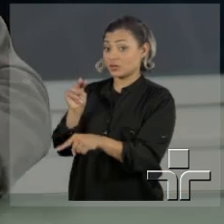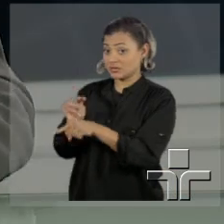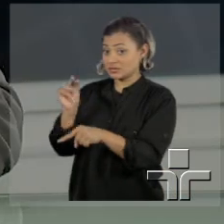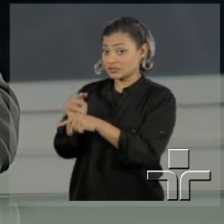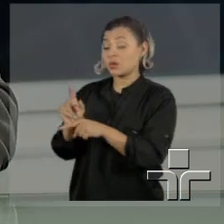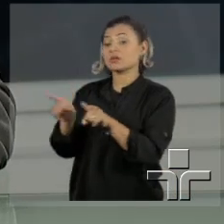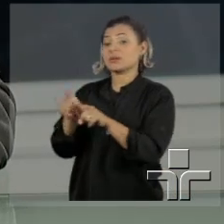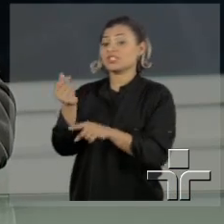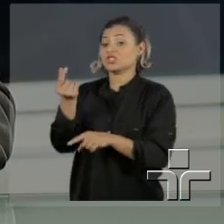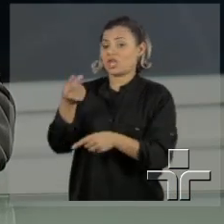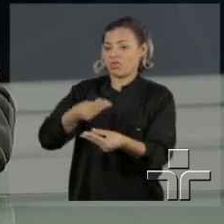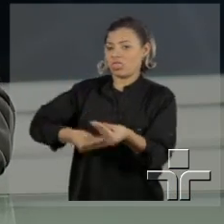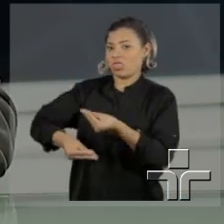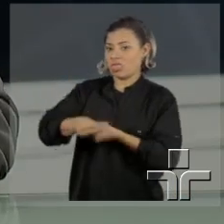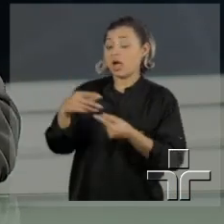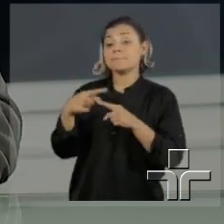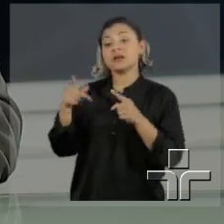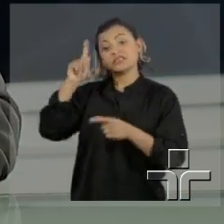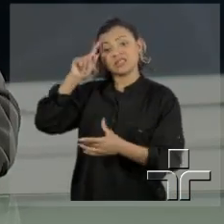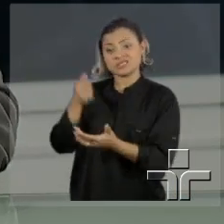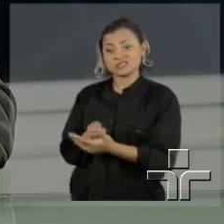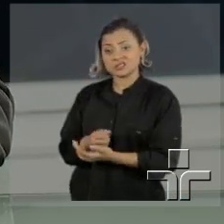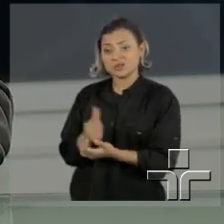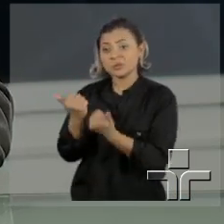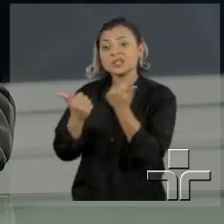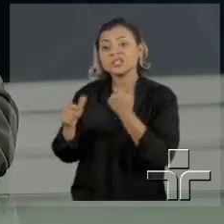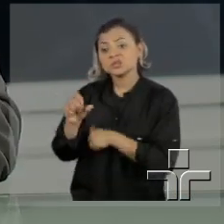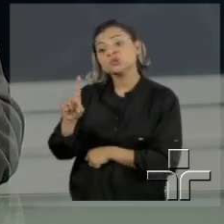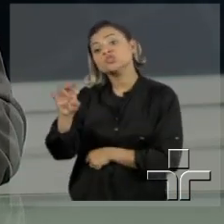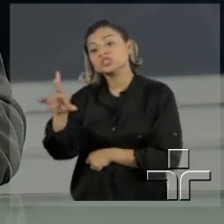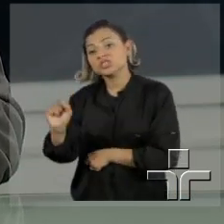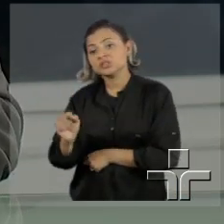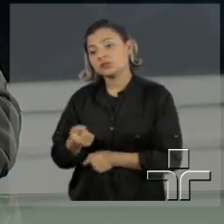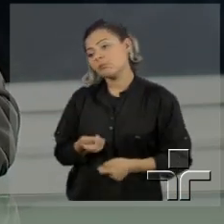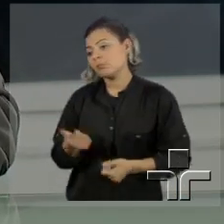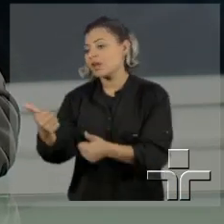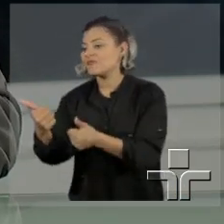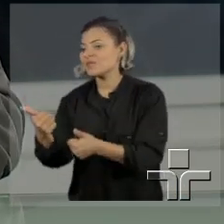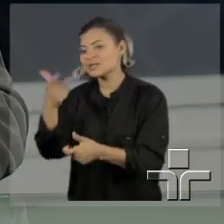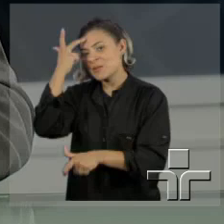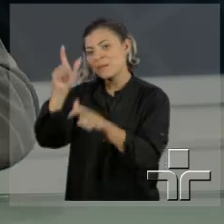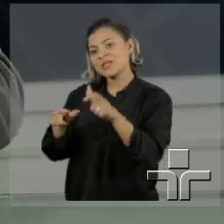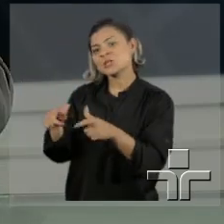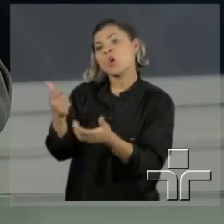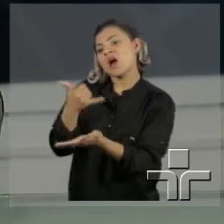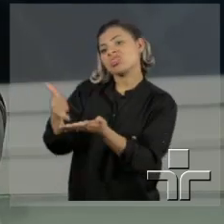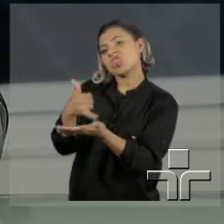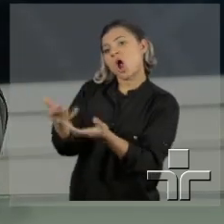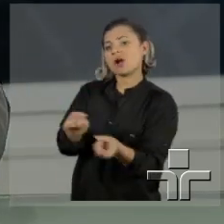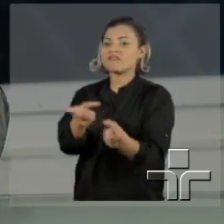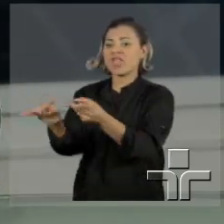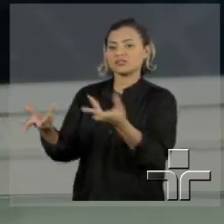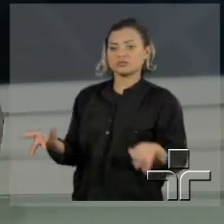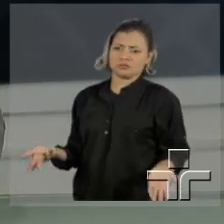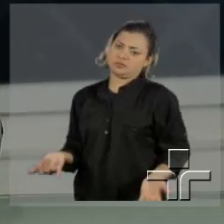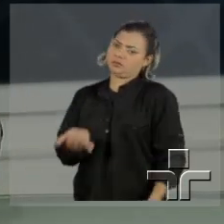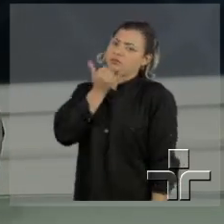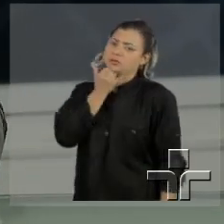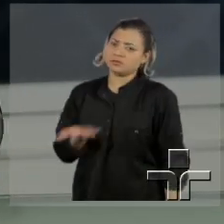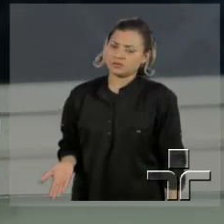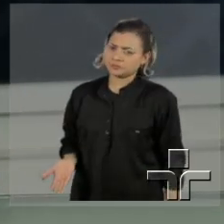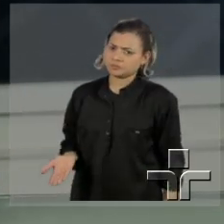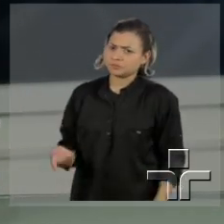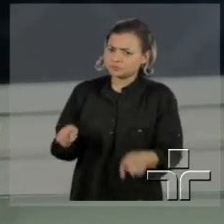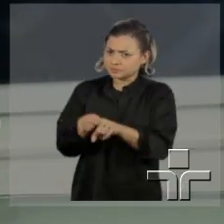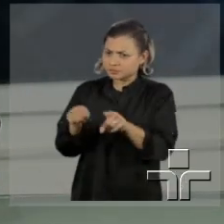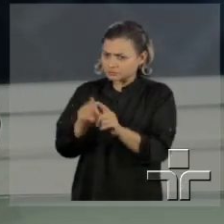do dinheiro, mas aí a decisão do ministro acaba, sei lá, favorecendo traficantes de drogas. Imagina, por exemplo, uma questão